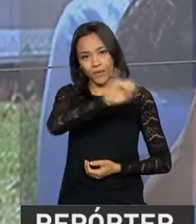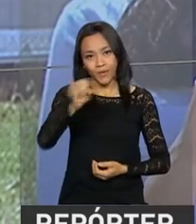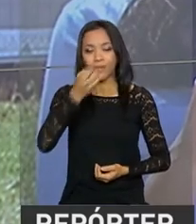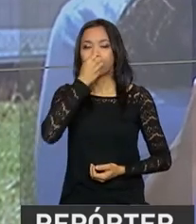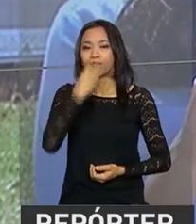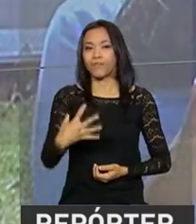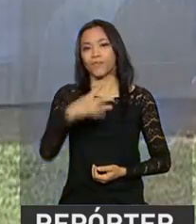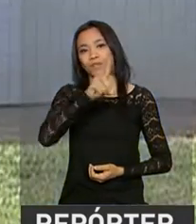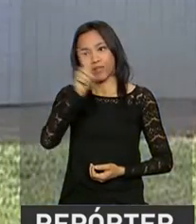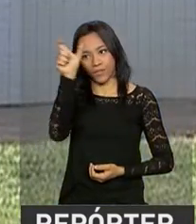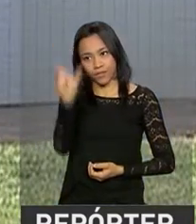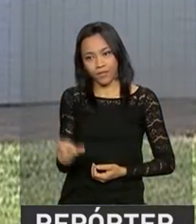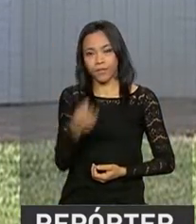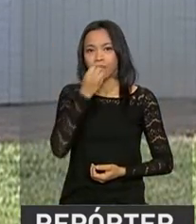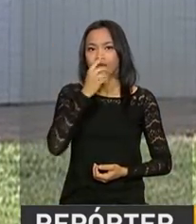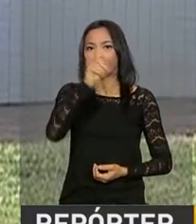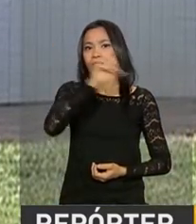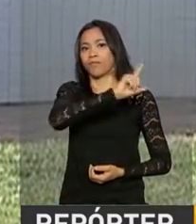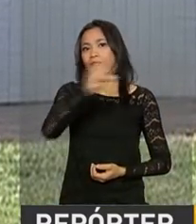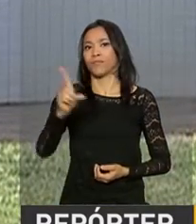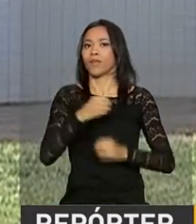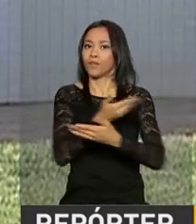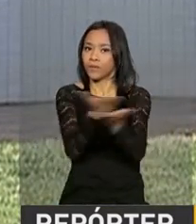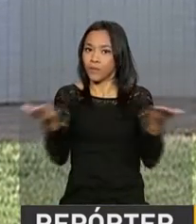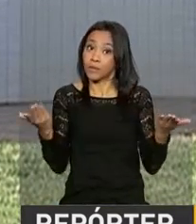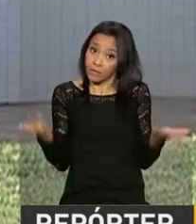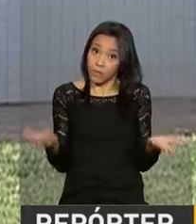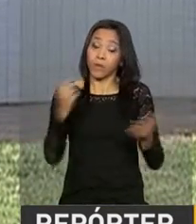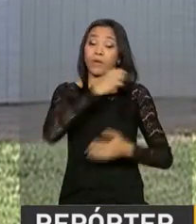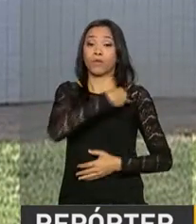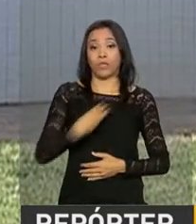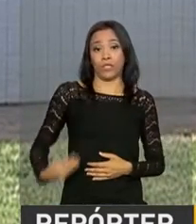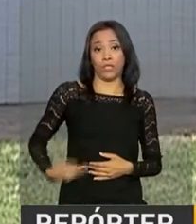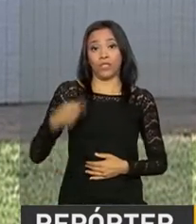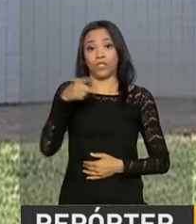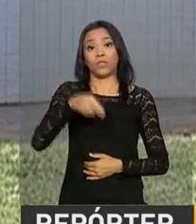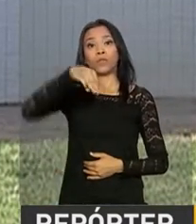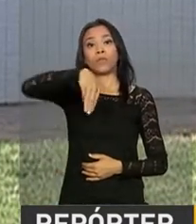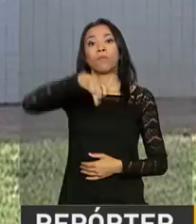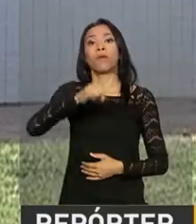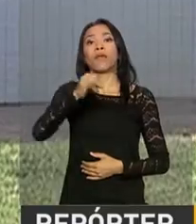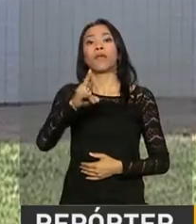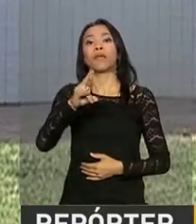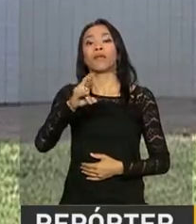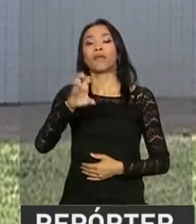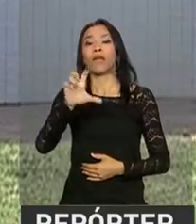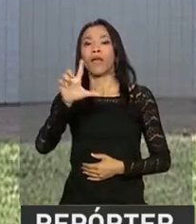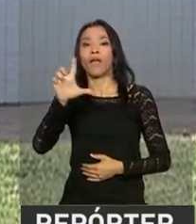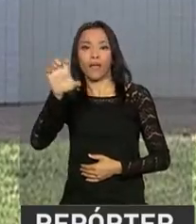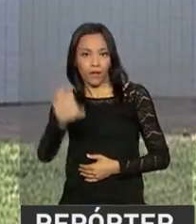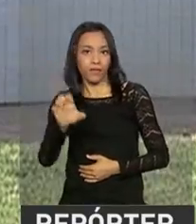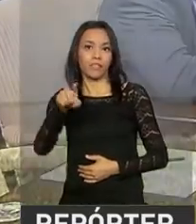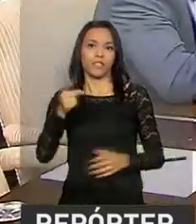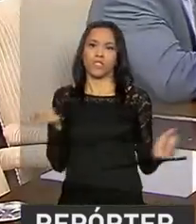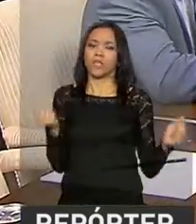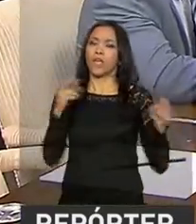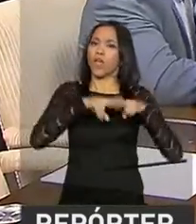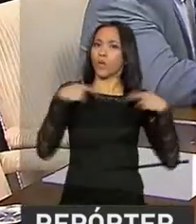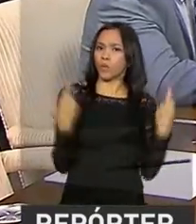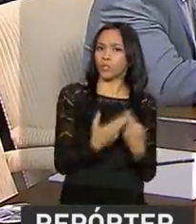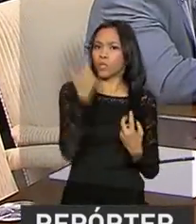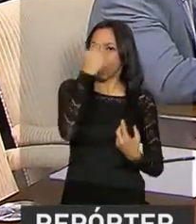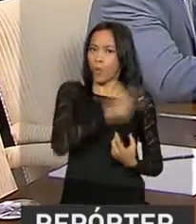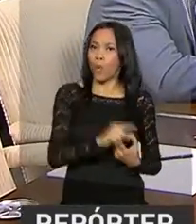bom dia para você, bom dia a todos. Pois é, o ministro da Fazenda, Henrique Meirelles, está reunido com a secretária do Tesouro, Ana Paula Vescovi, o secretário